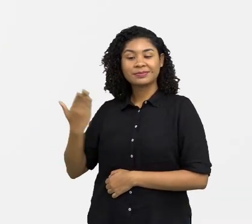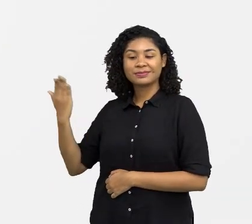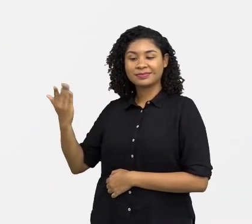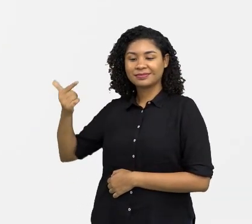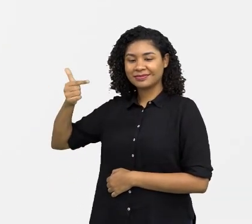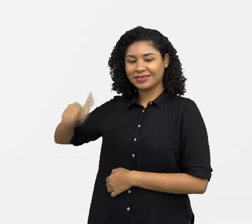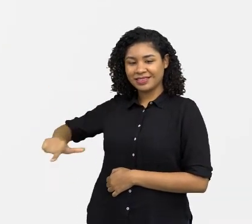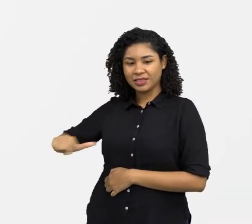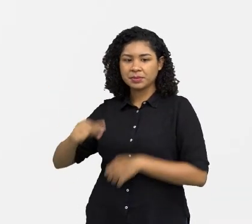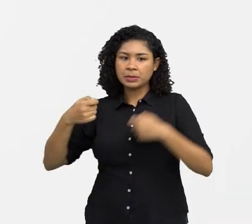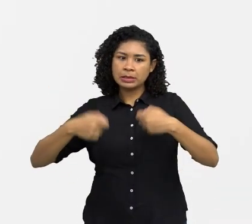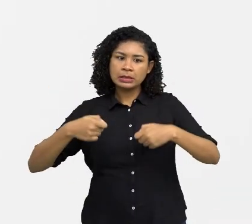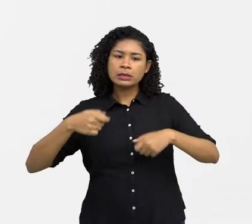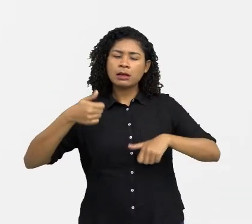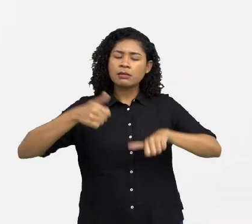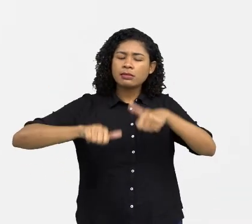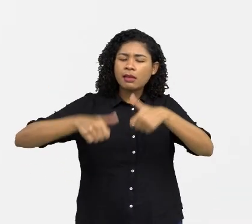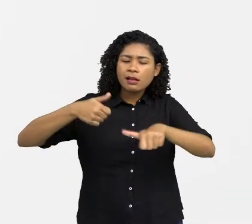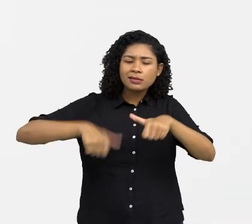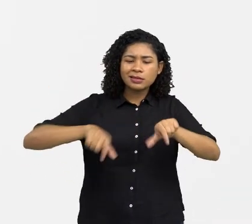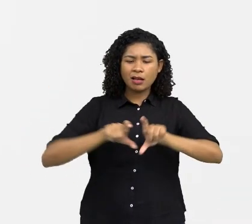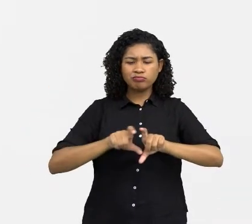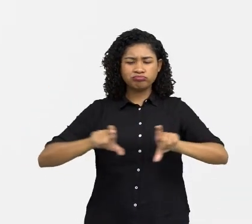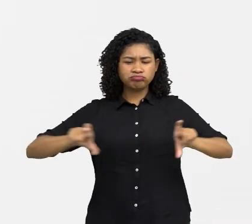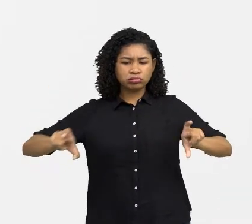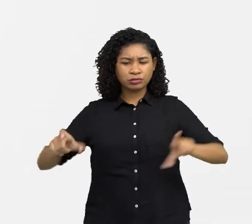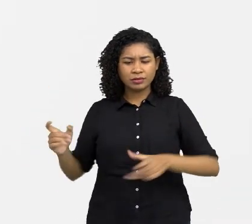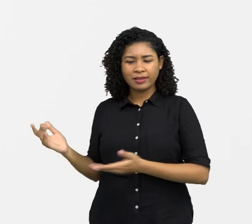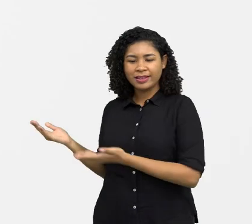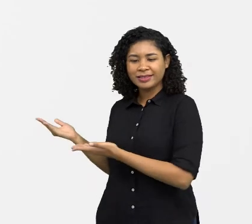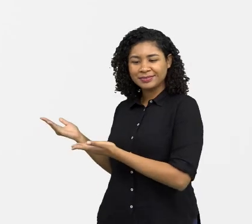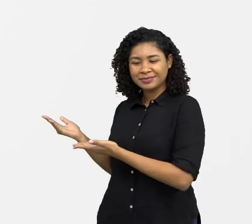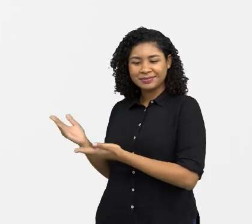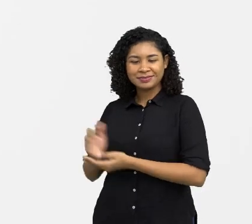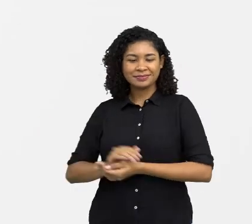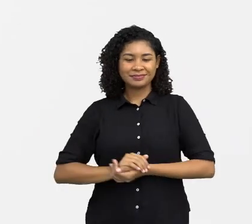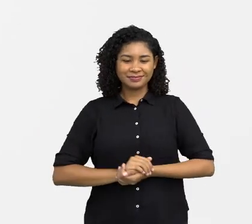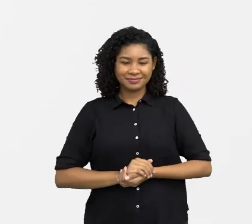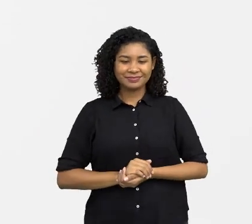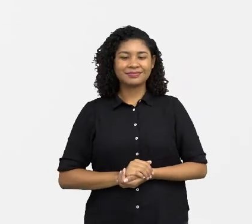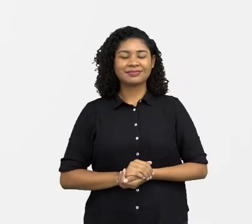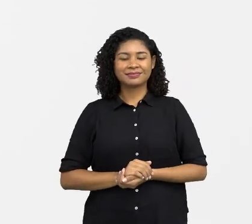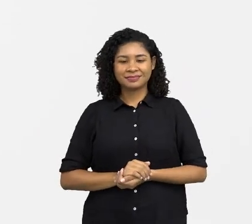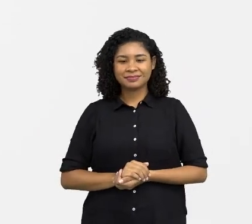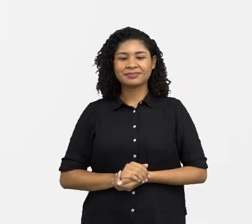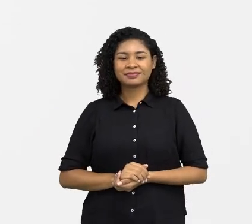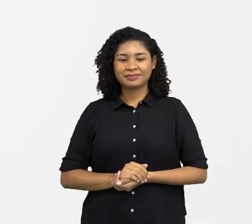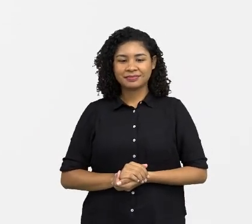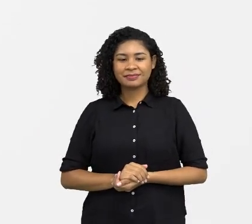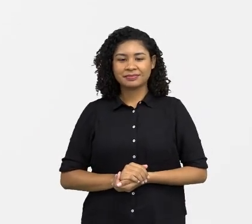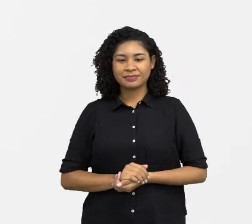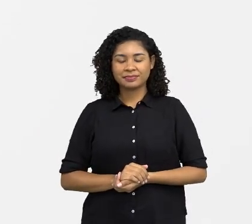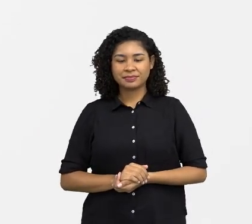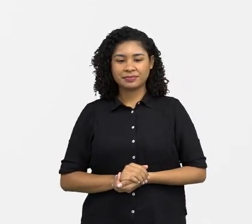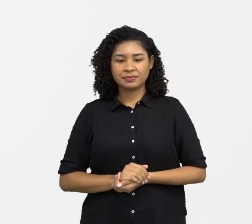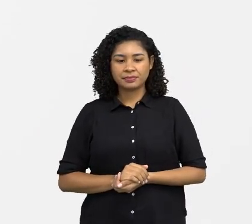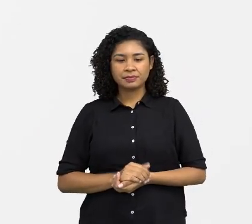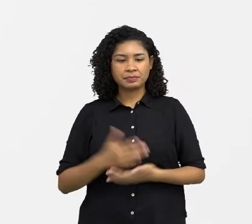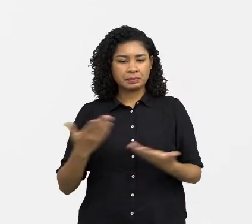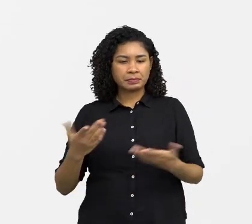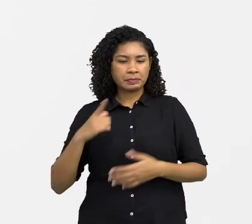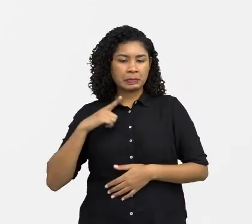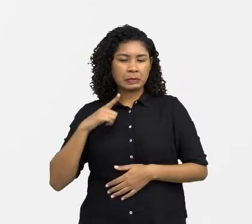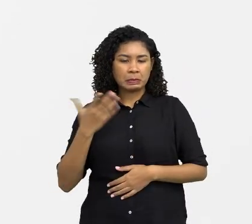você analisar essa propaganda, essa imagem que é baseada na propaganda original da Alcatel, né? Uma empresa